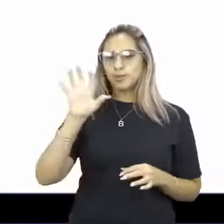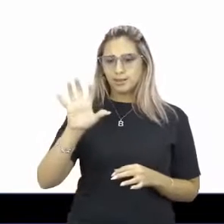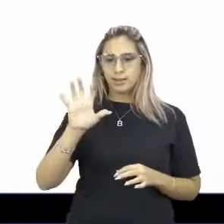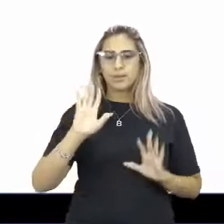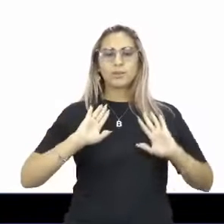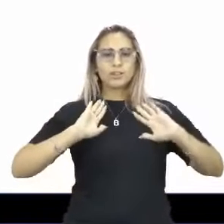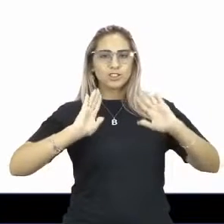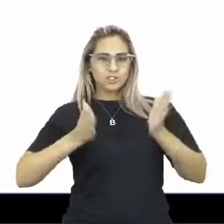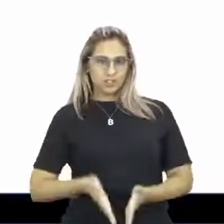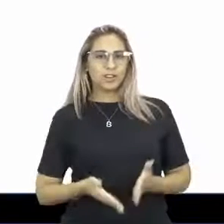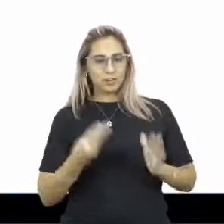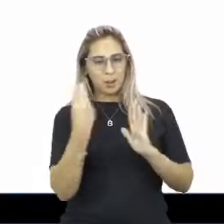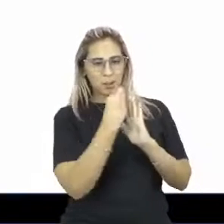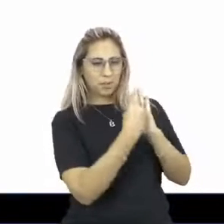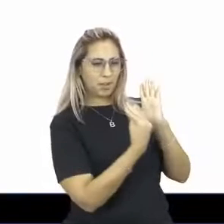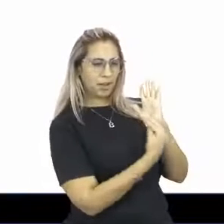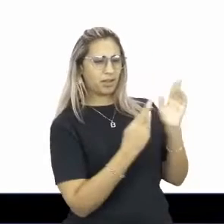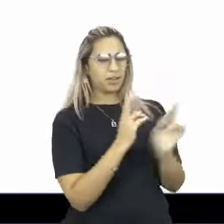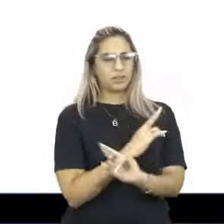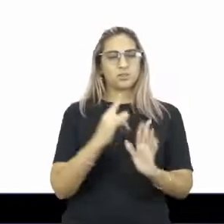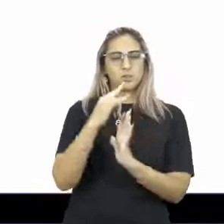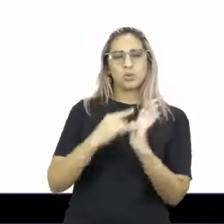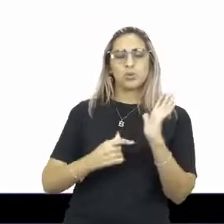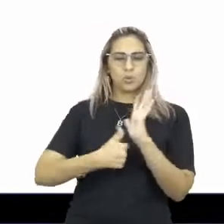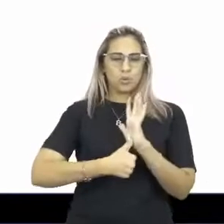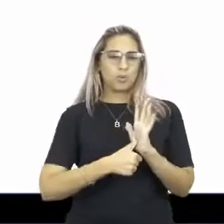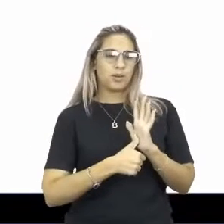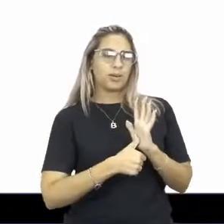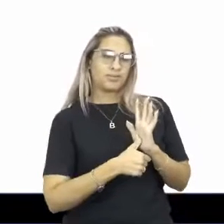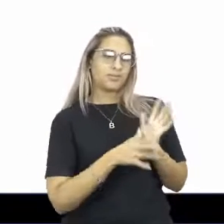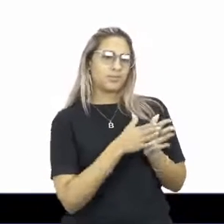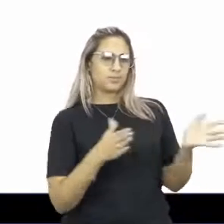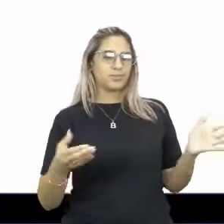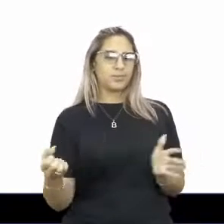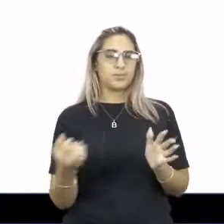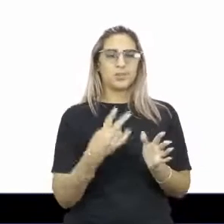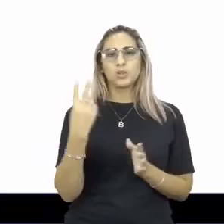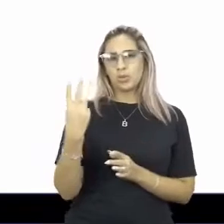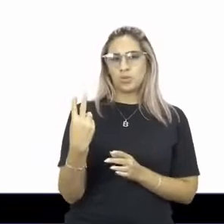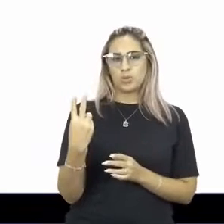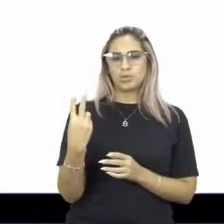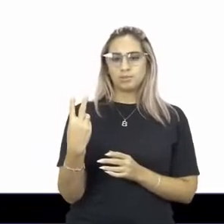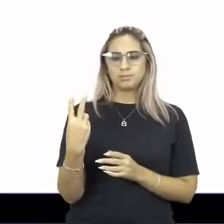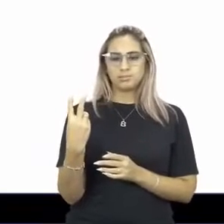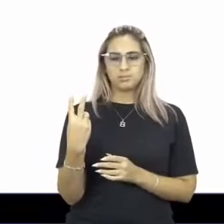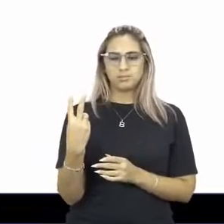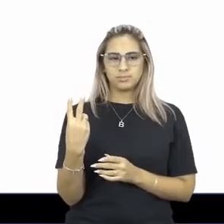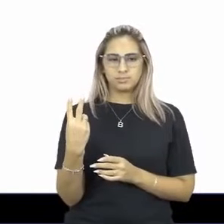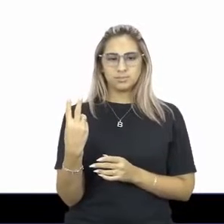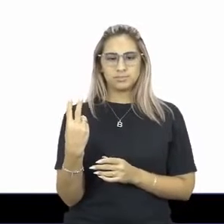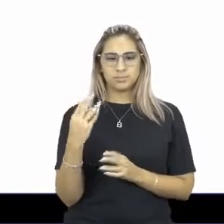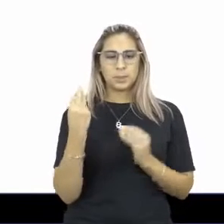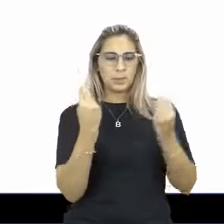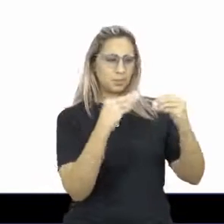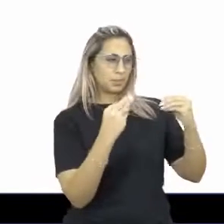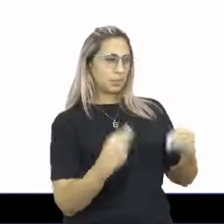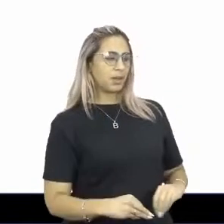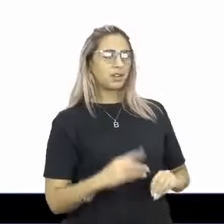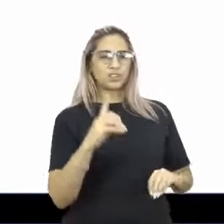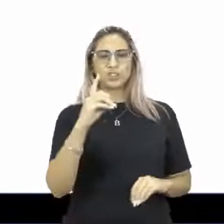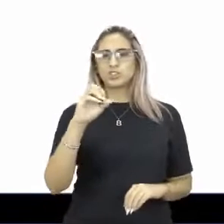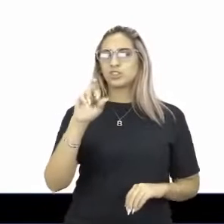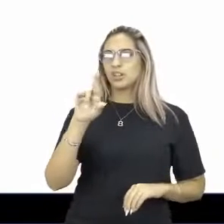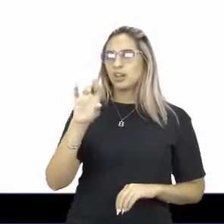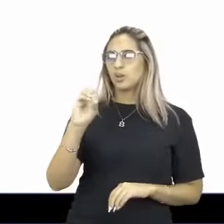já colocou a relação de documentos na resolução 2, né, Karina? Foi publicada hoje no Diário